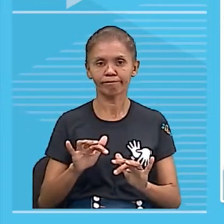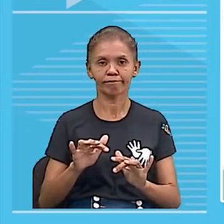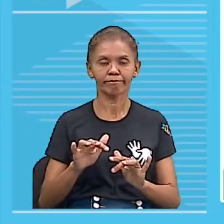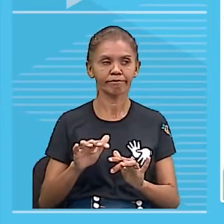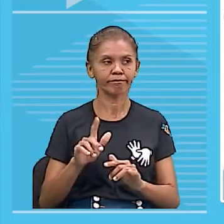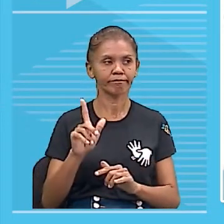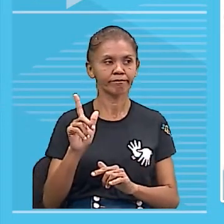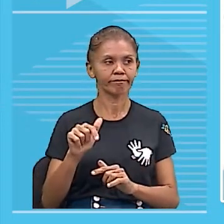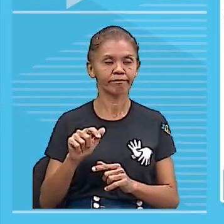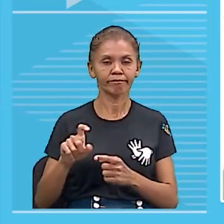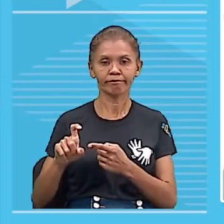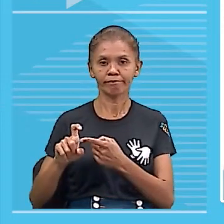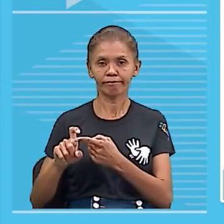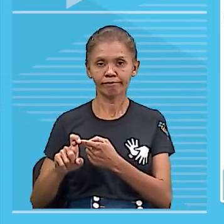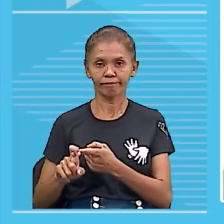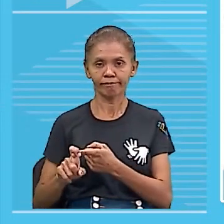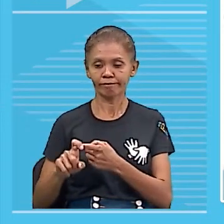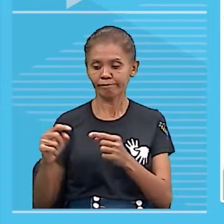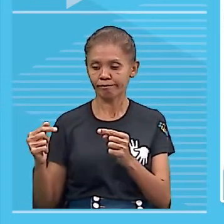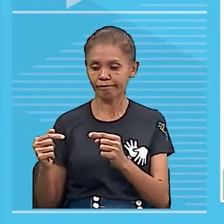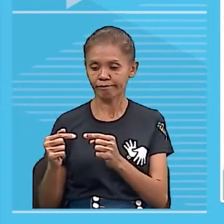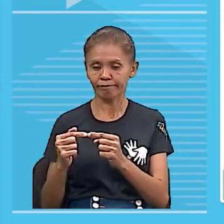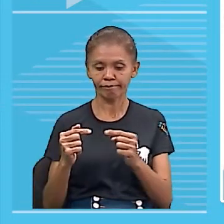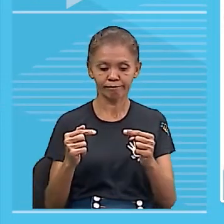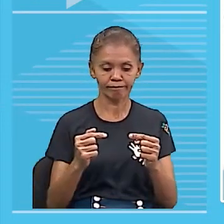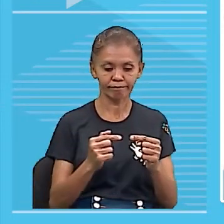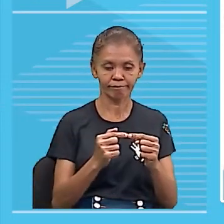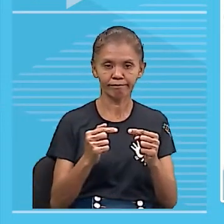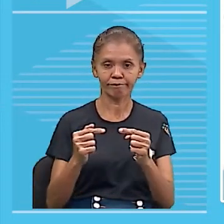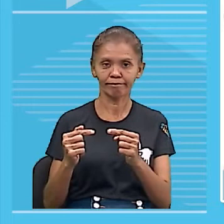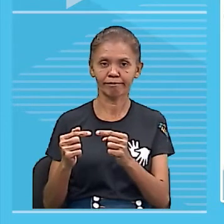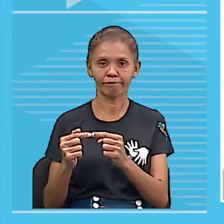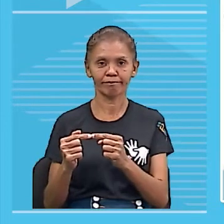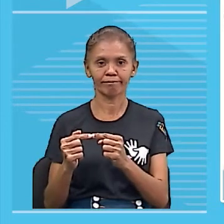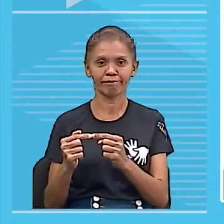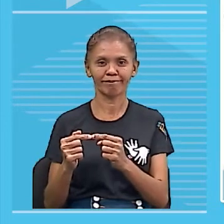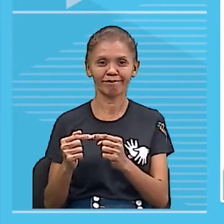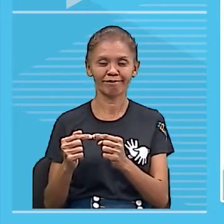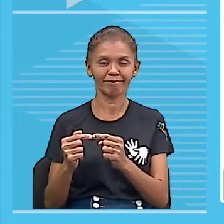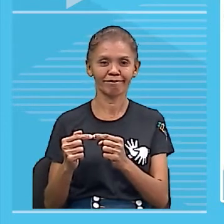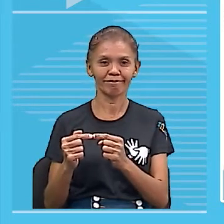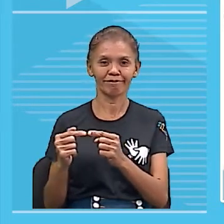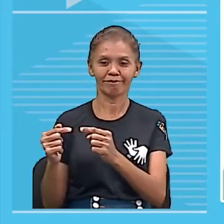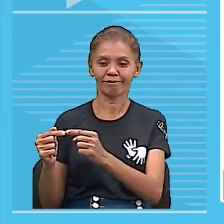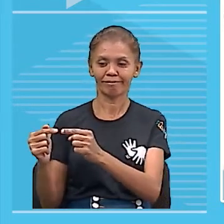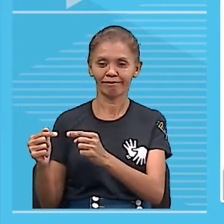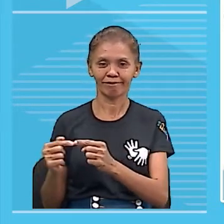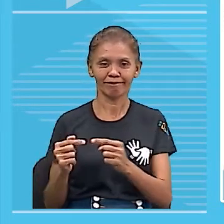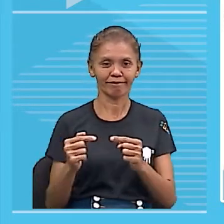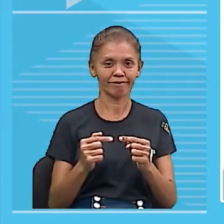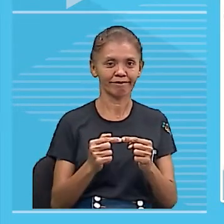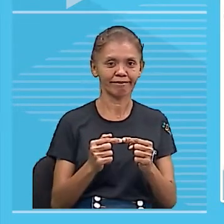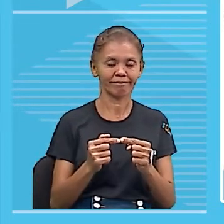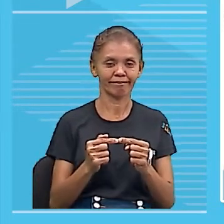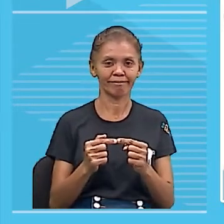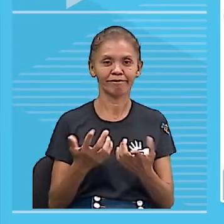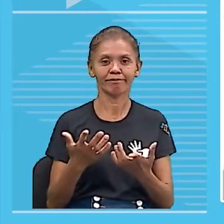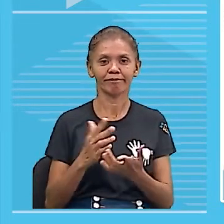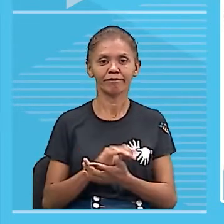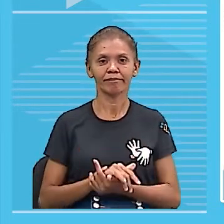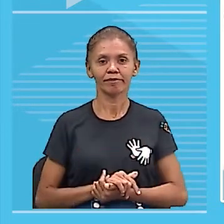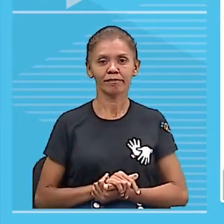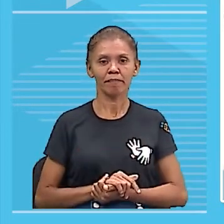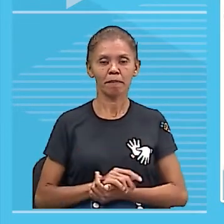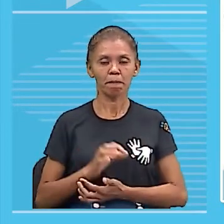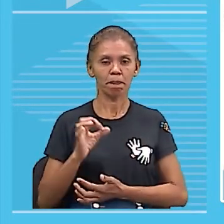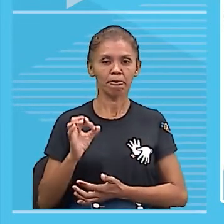eles estão conectados um no Polo do outro um ao lado do outro certo